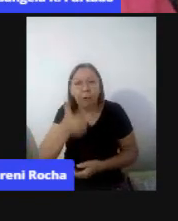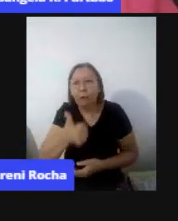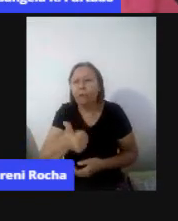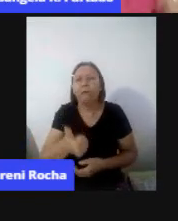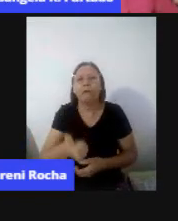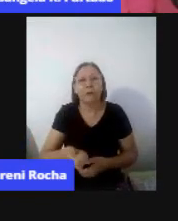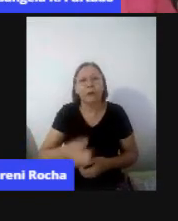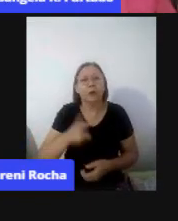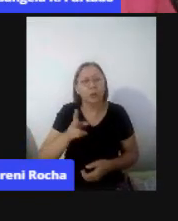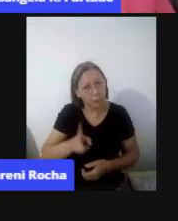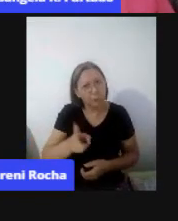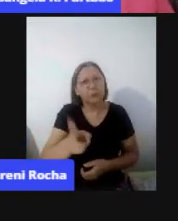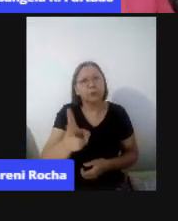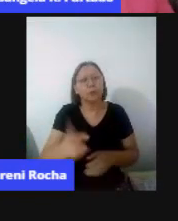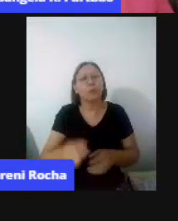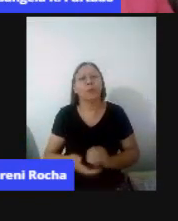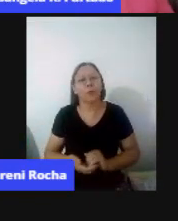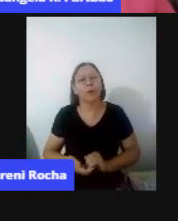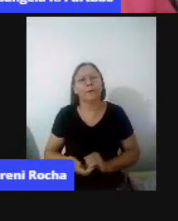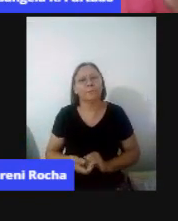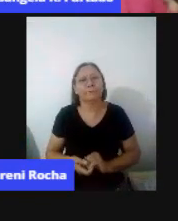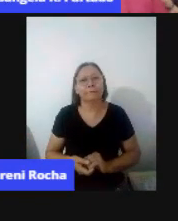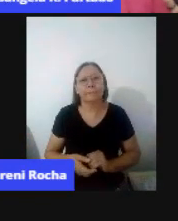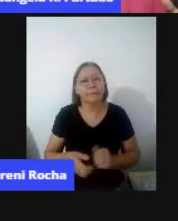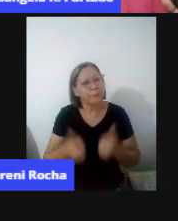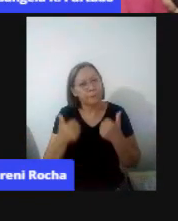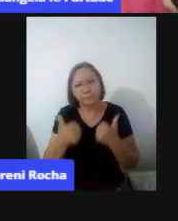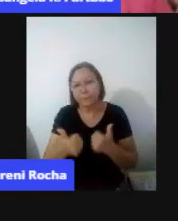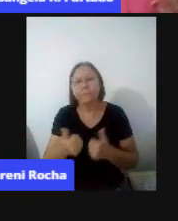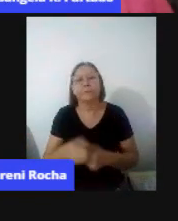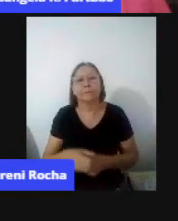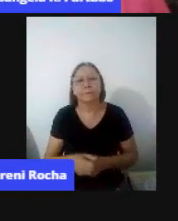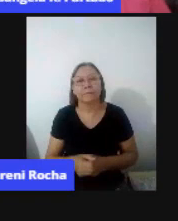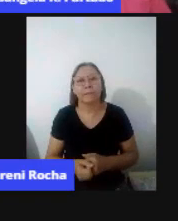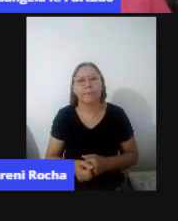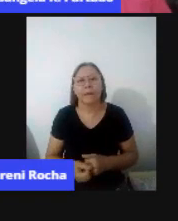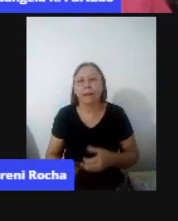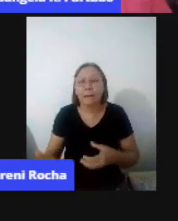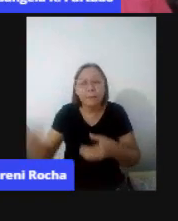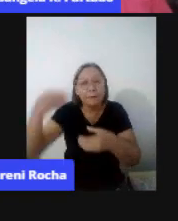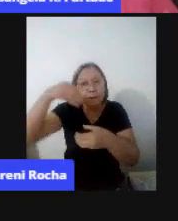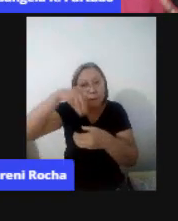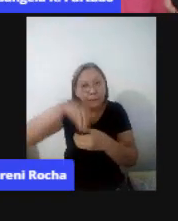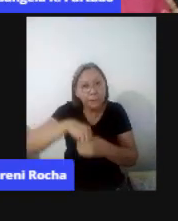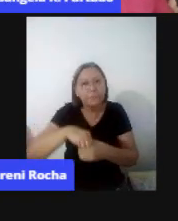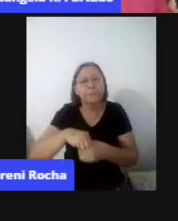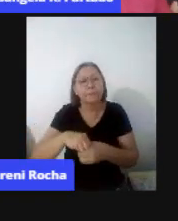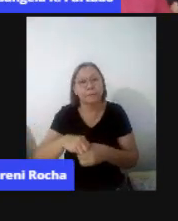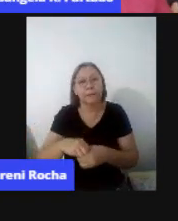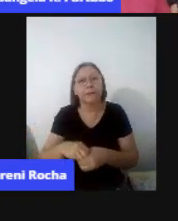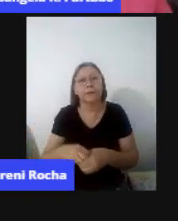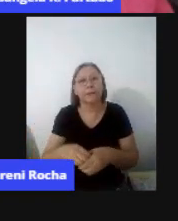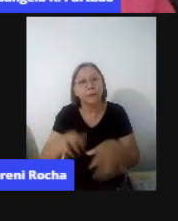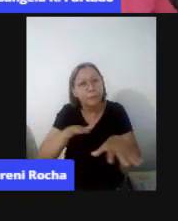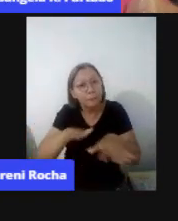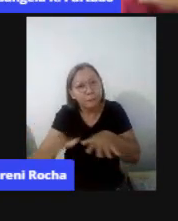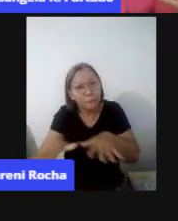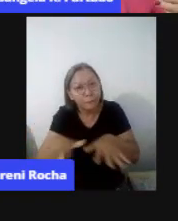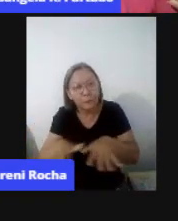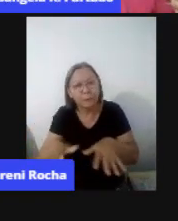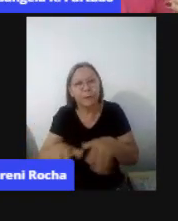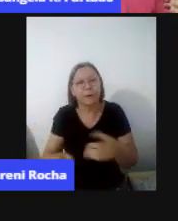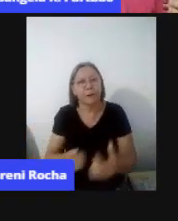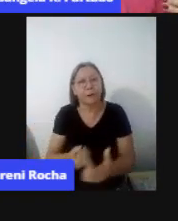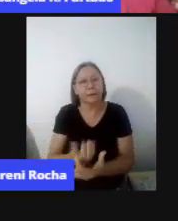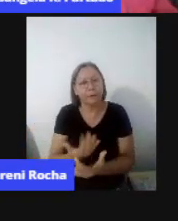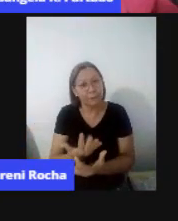continuar assim. Continua dessa forma também, desde que esteja inserido o movimento também, que essa alfabetização,